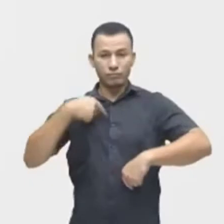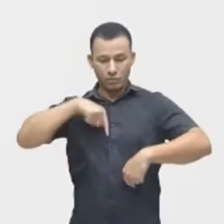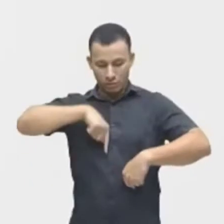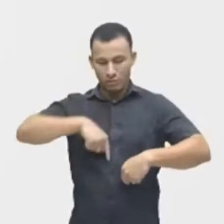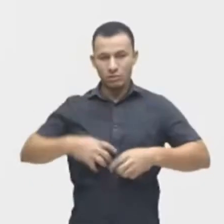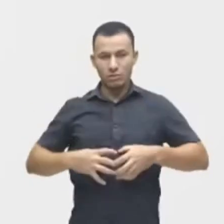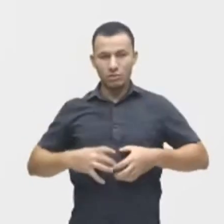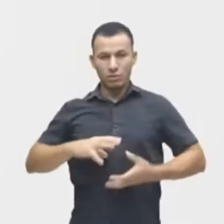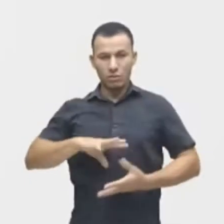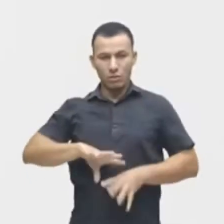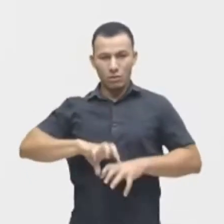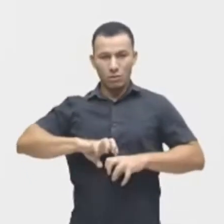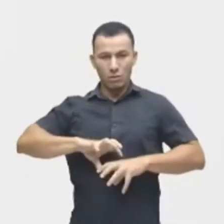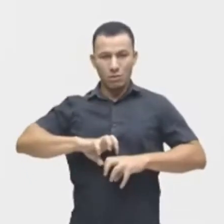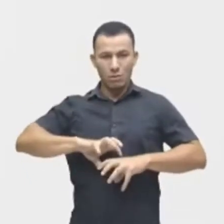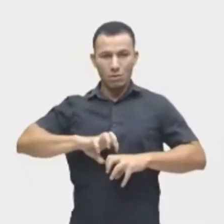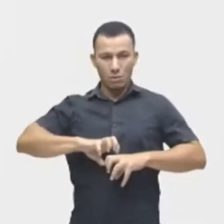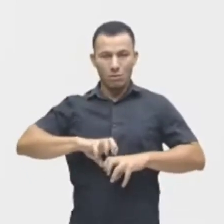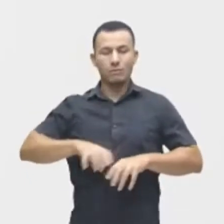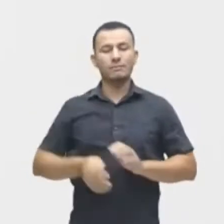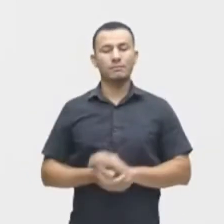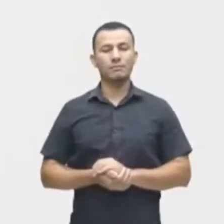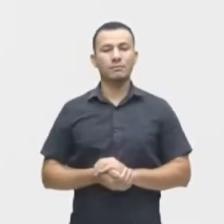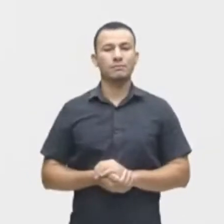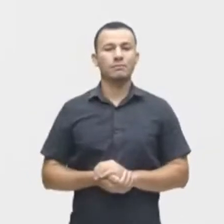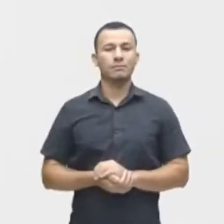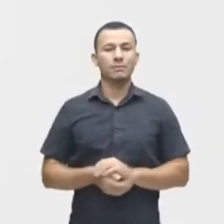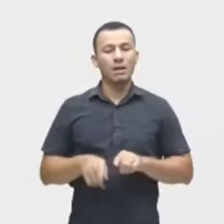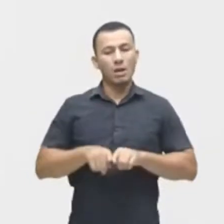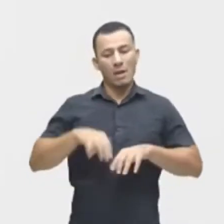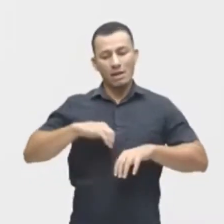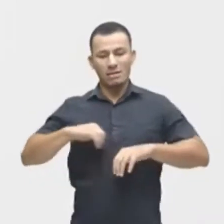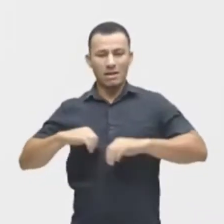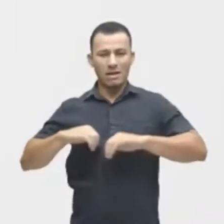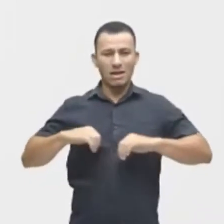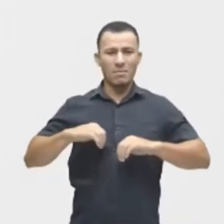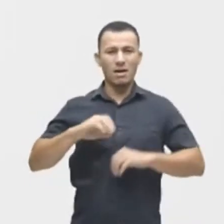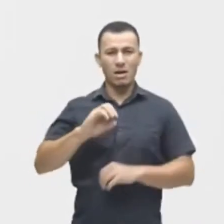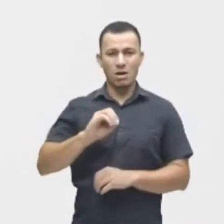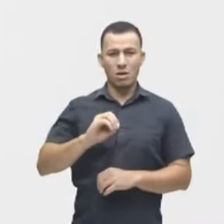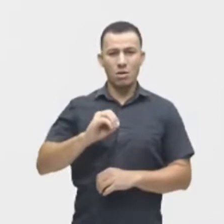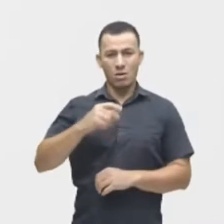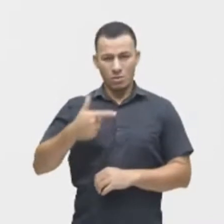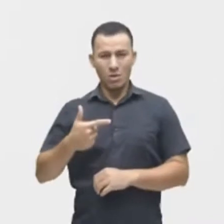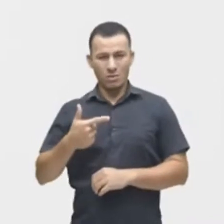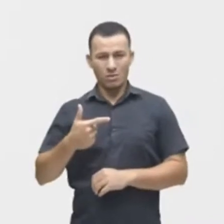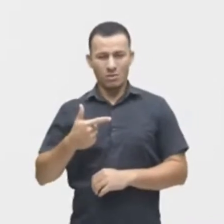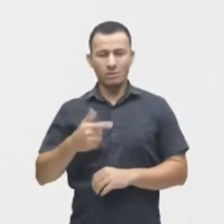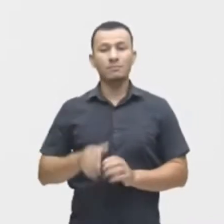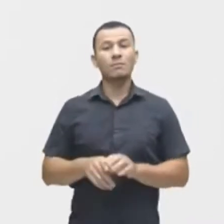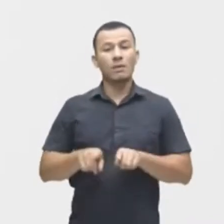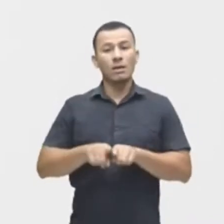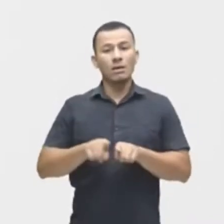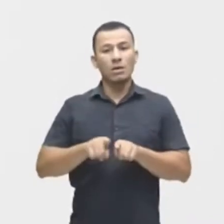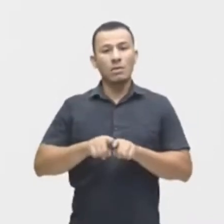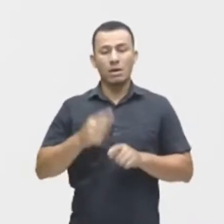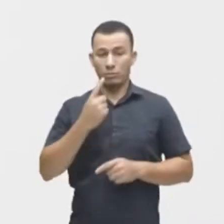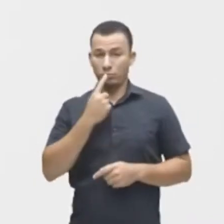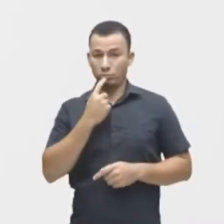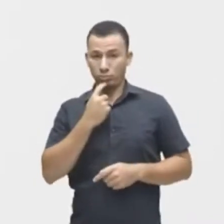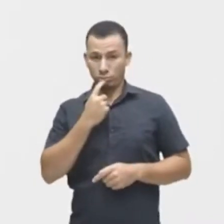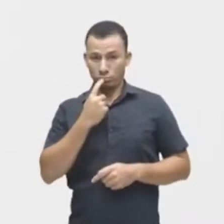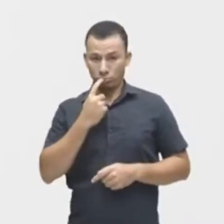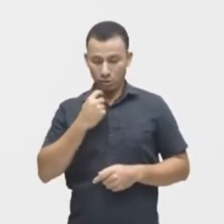a distribuição dos gases. Quando ele vai levar alimentos para as células, ele está levando gás